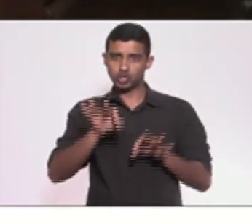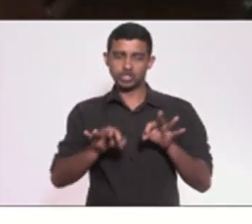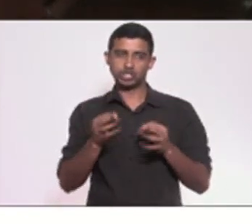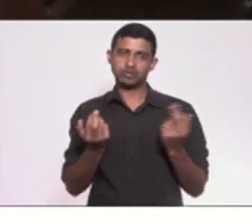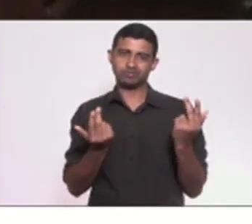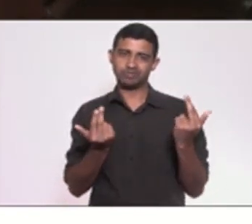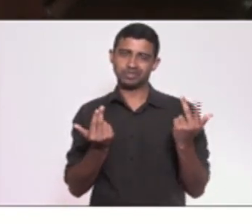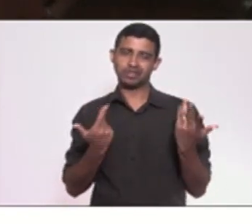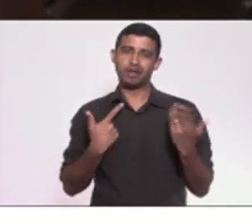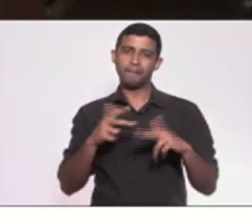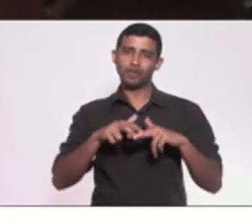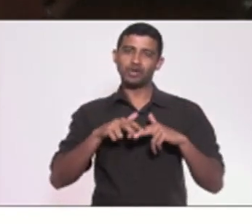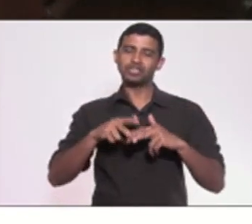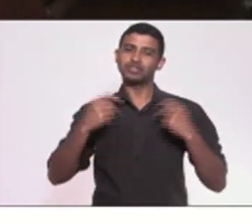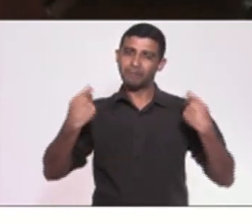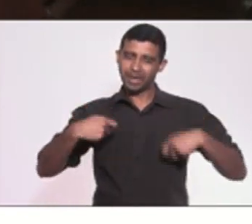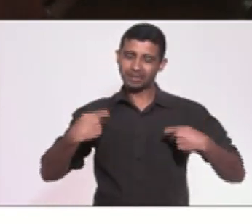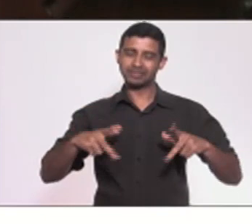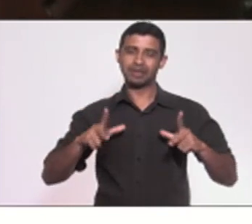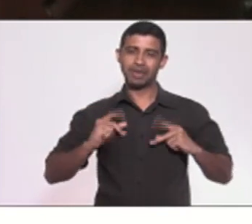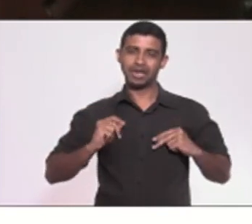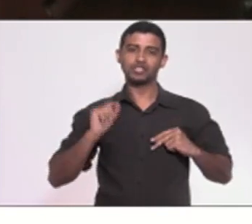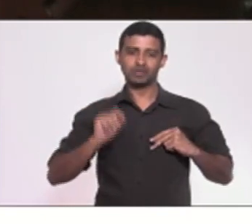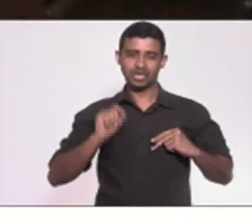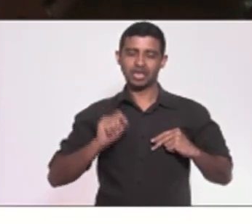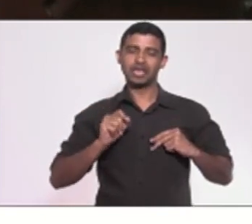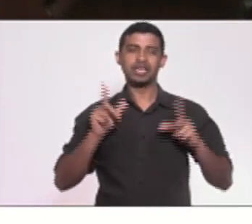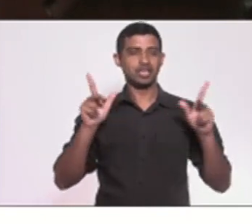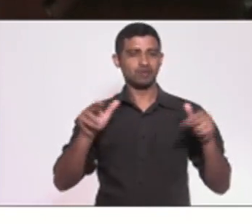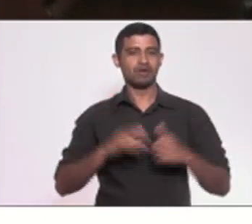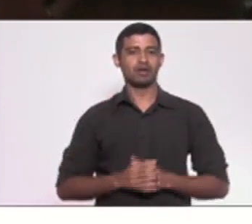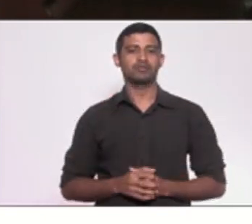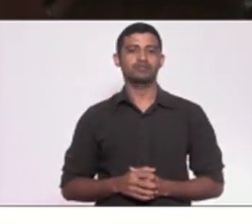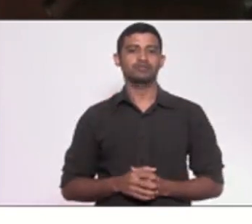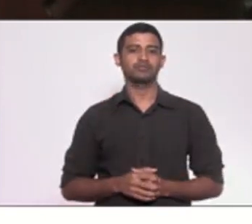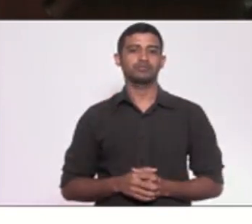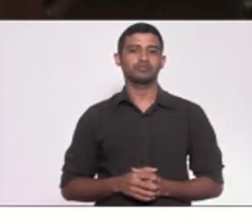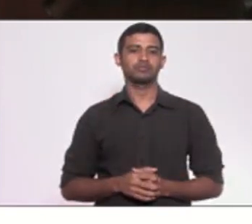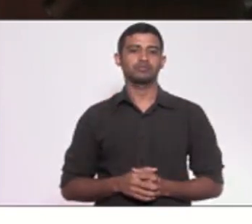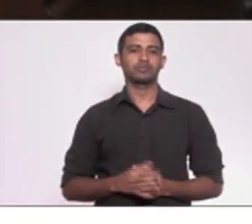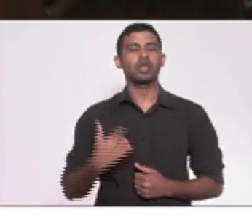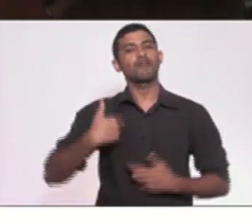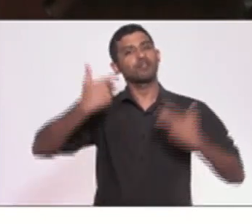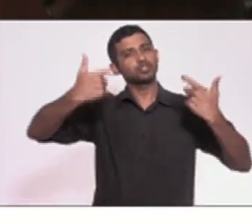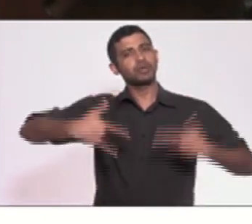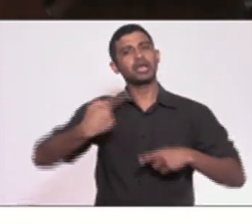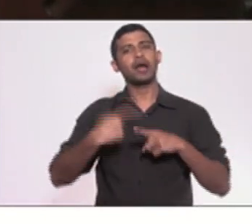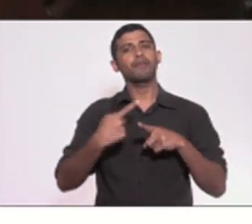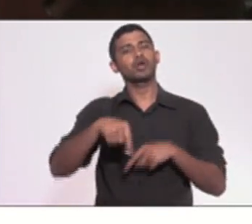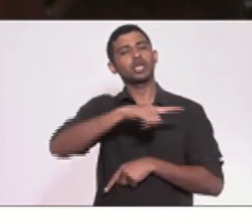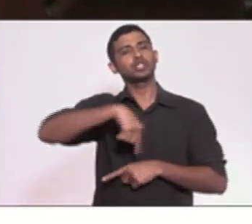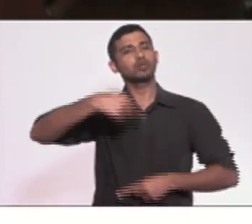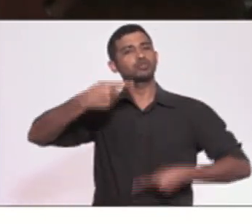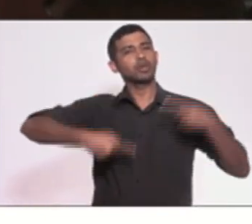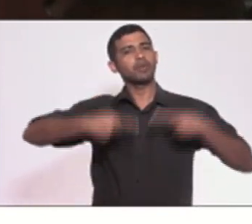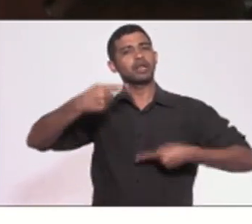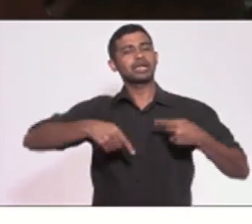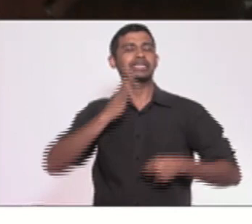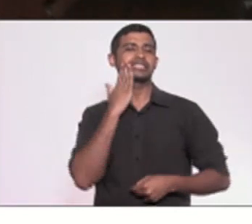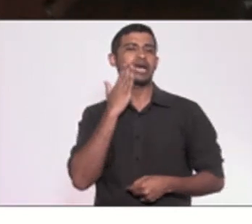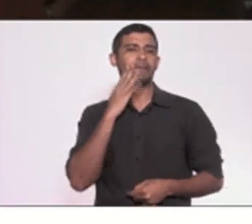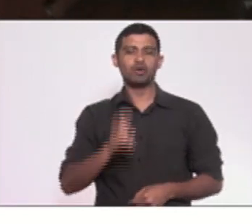por isso, merece o mesmo tratamento e extensão. Então, daí eu dou a definição do porquê a gente deliberar logo os